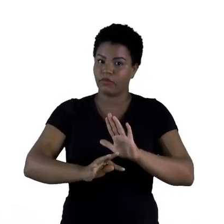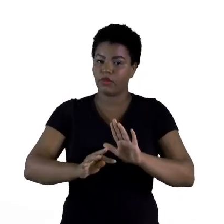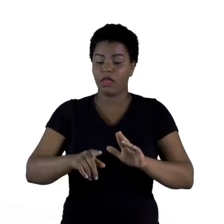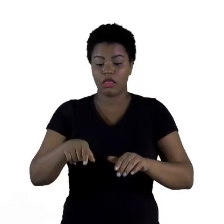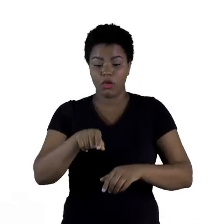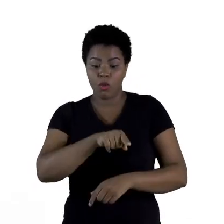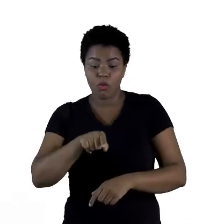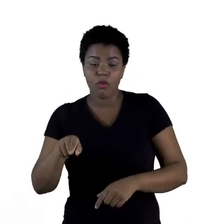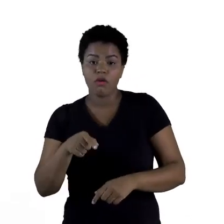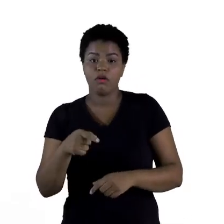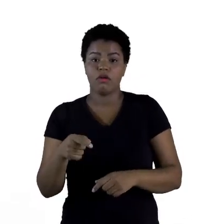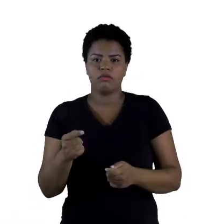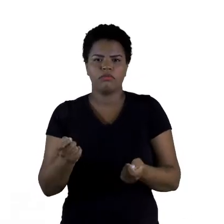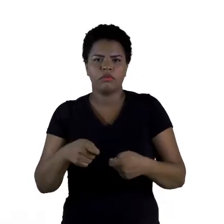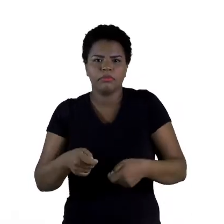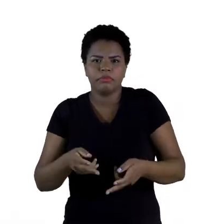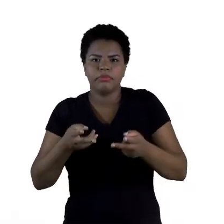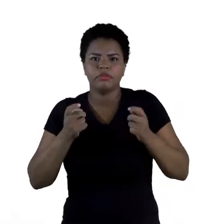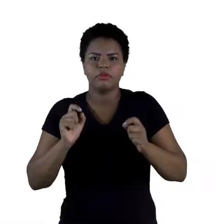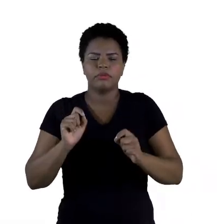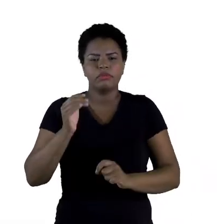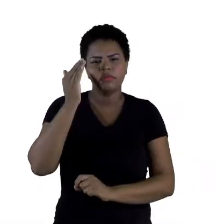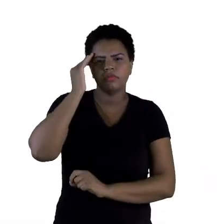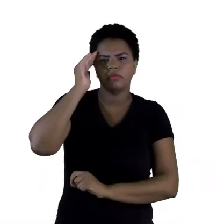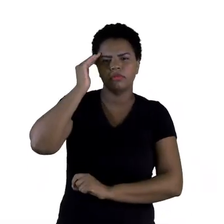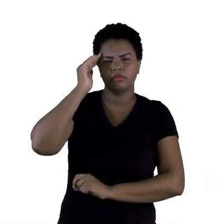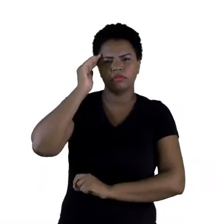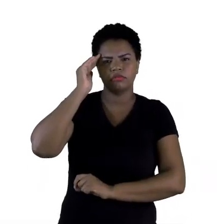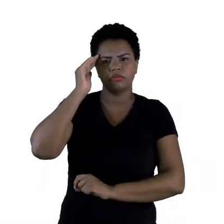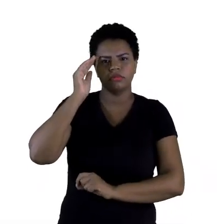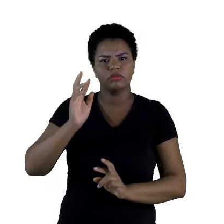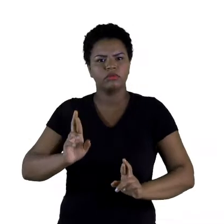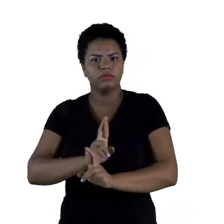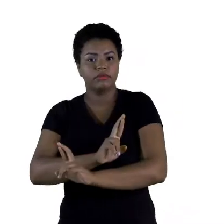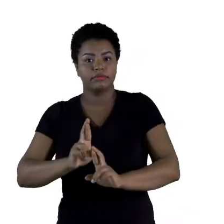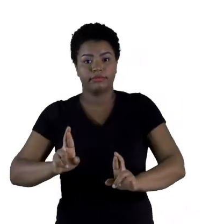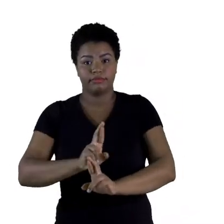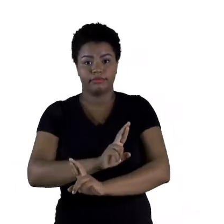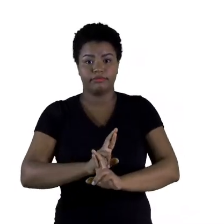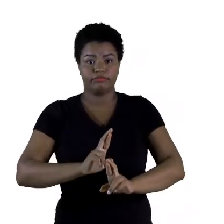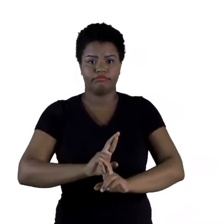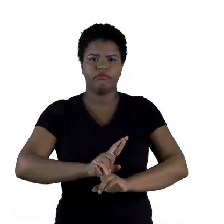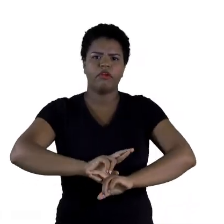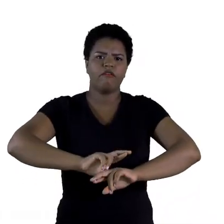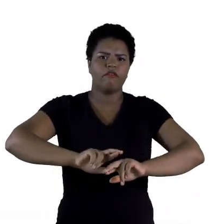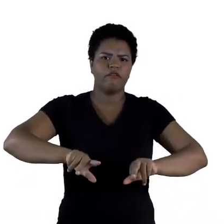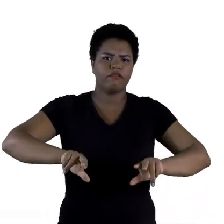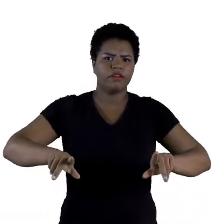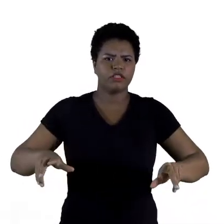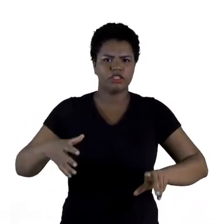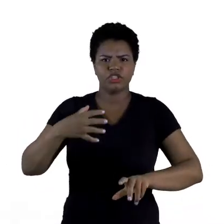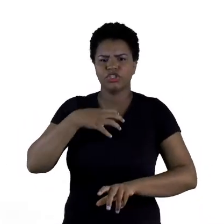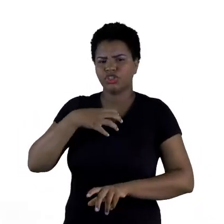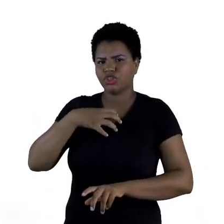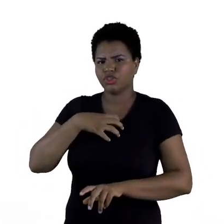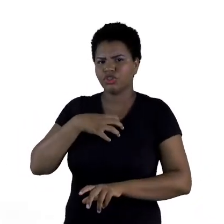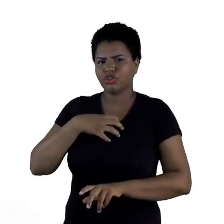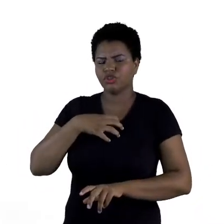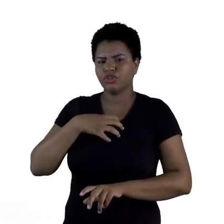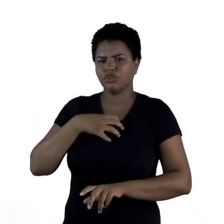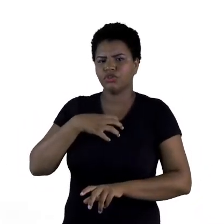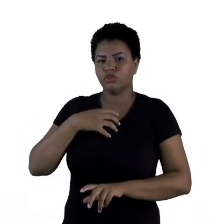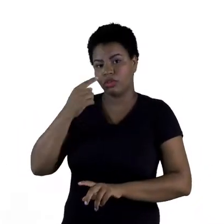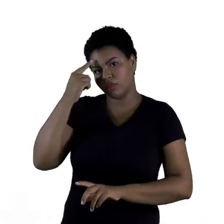é possível perceber, entender as relações e diversos sentidos entre a ideia